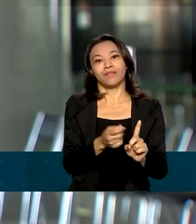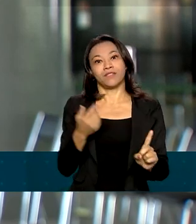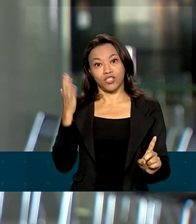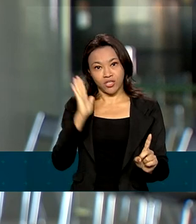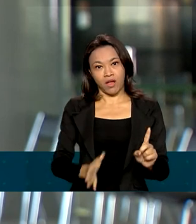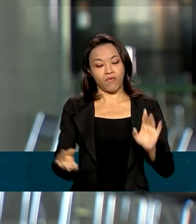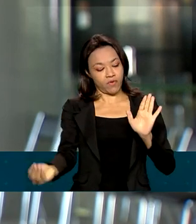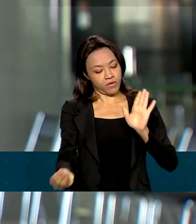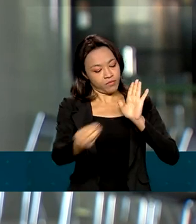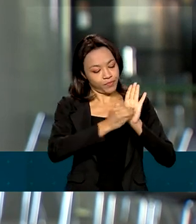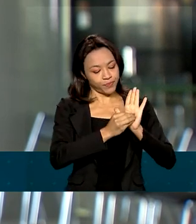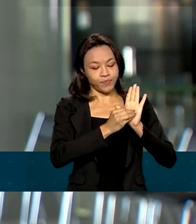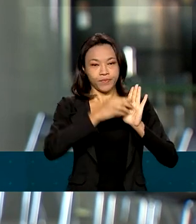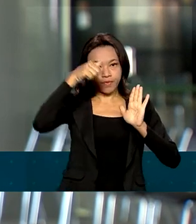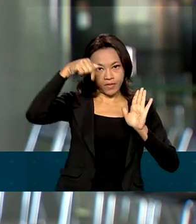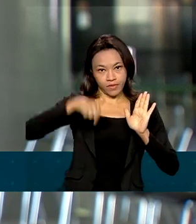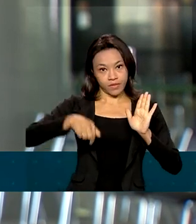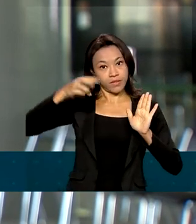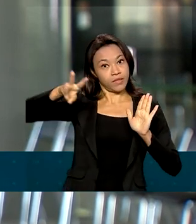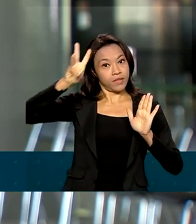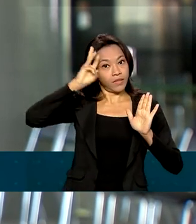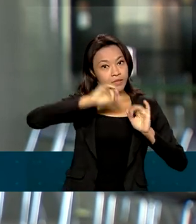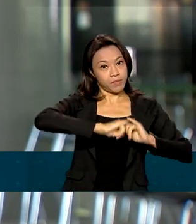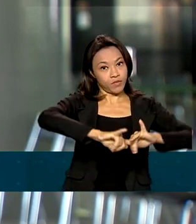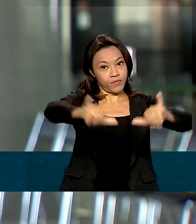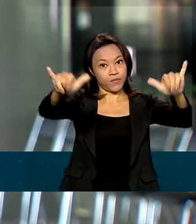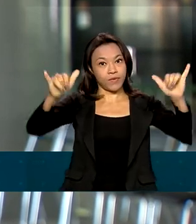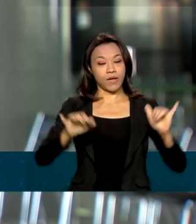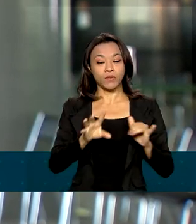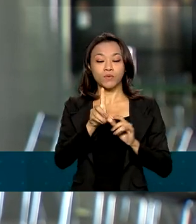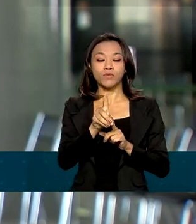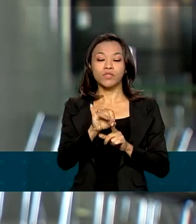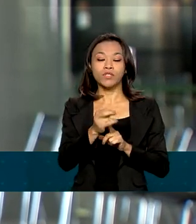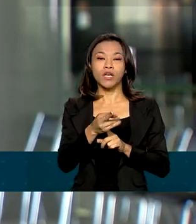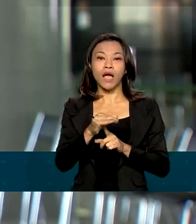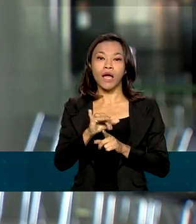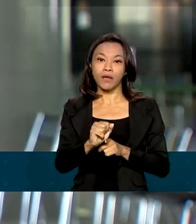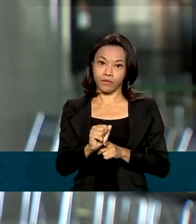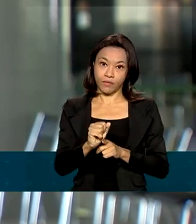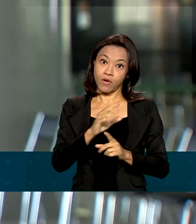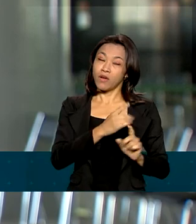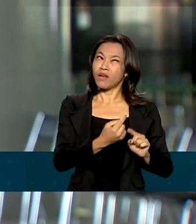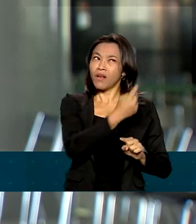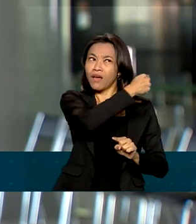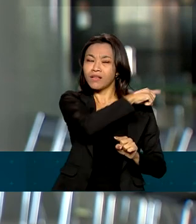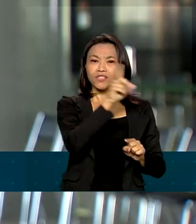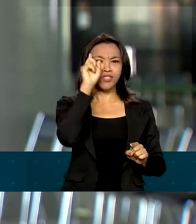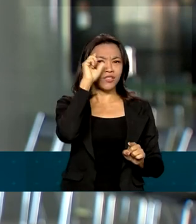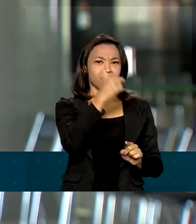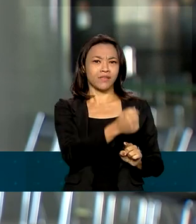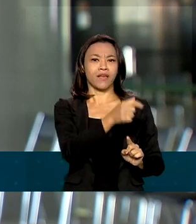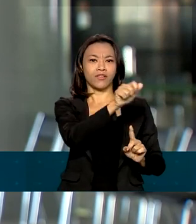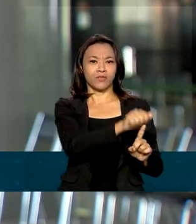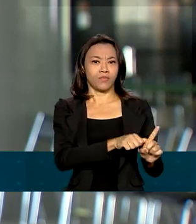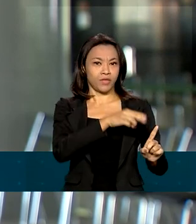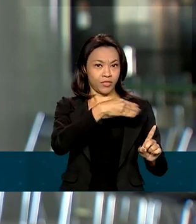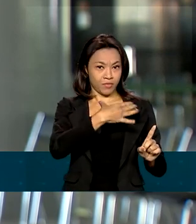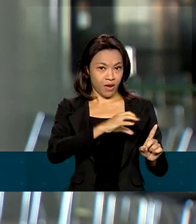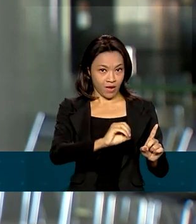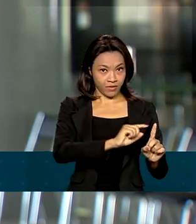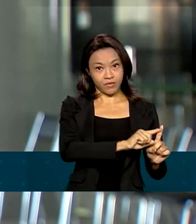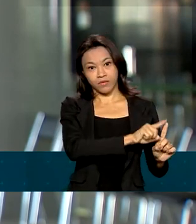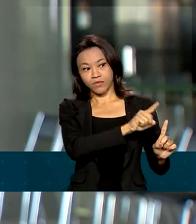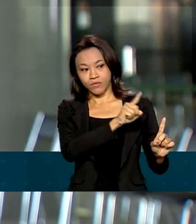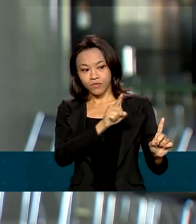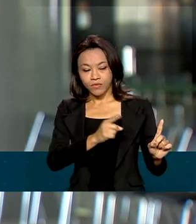no Diário Oficial da União desta terça-feira o prazo começou lá no dia sete de Março e até ontem à Receita Federal já havia recebido